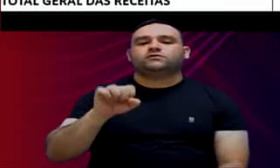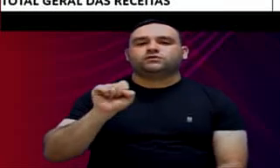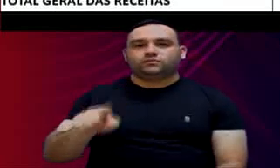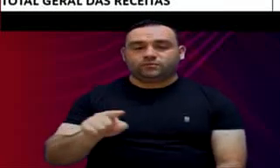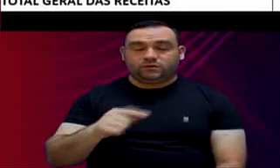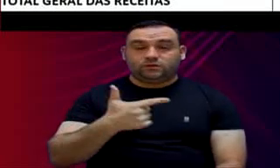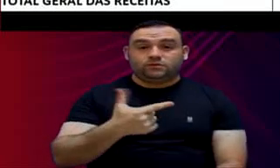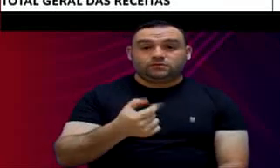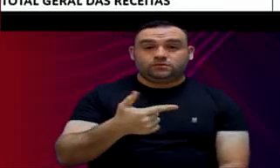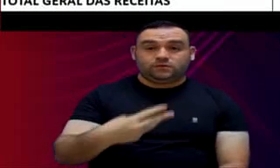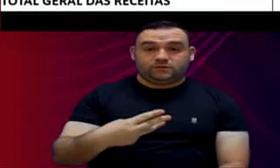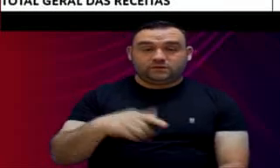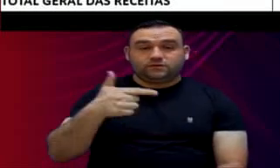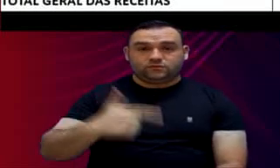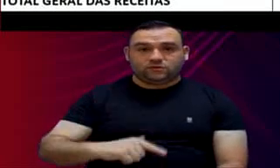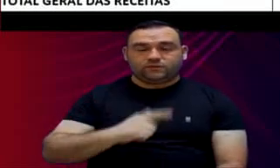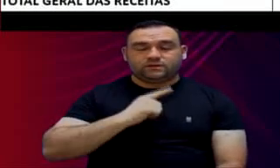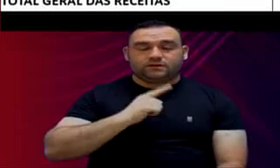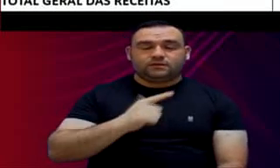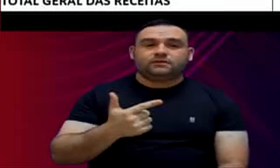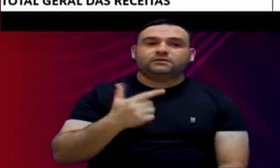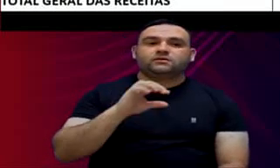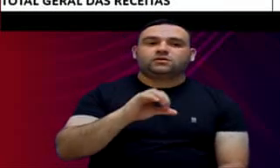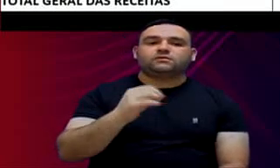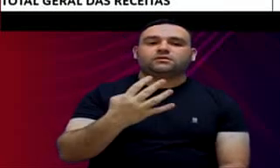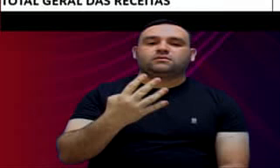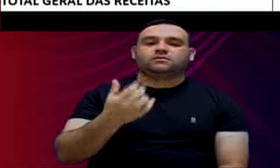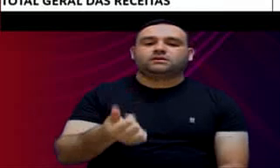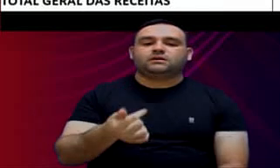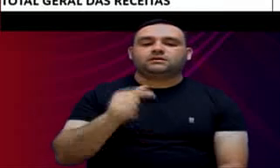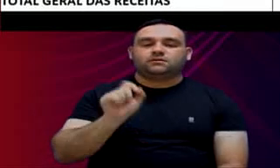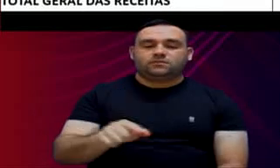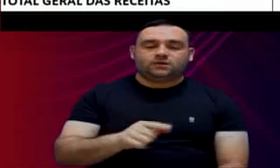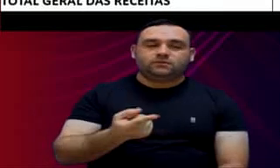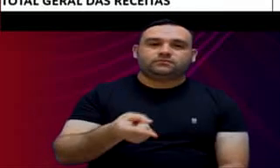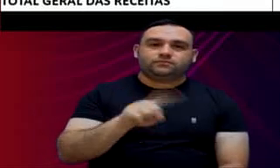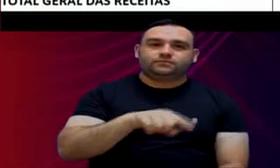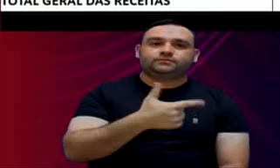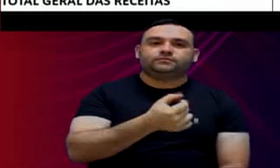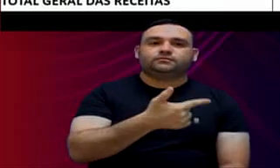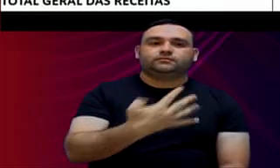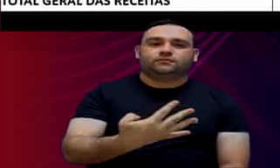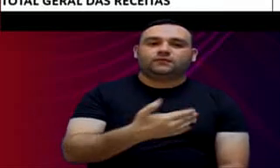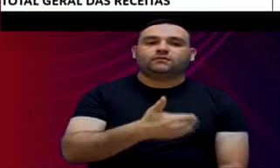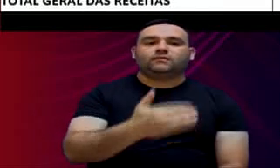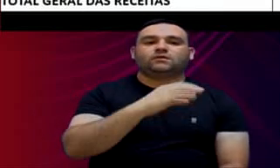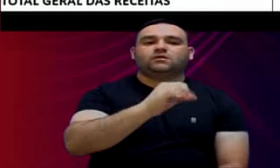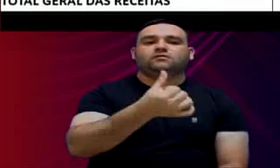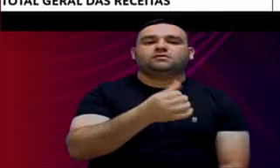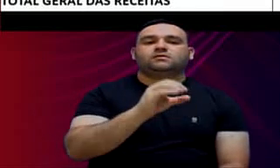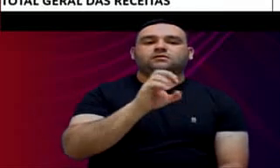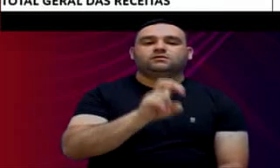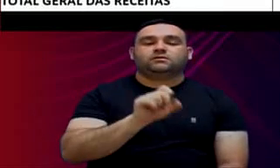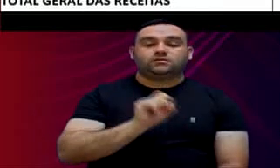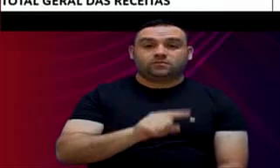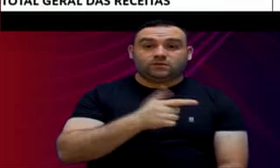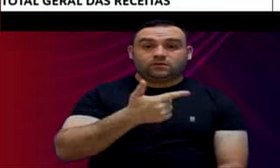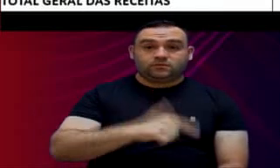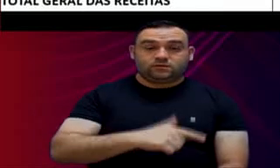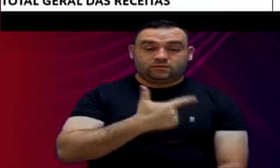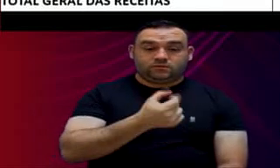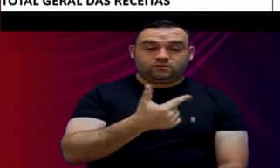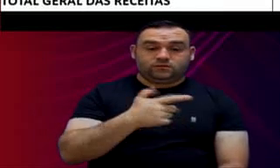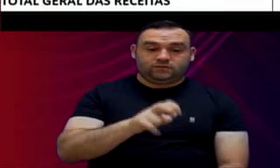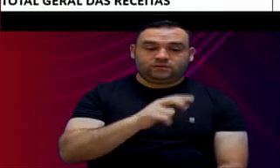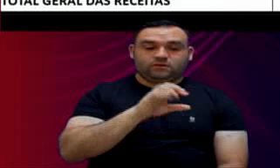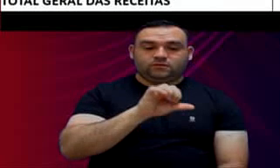mil estimativa para 2023 947 mil 2024.965 mil estimativa